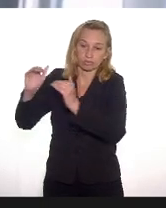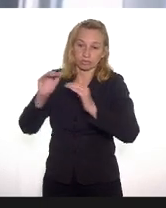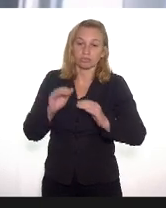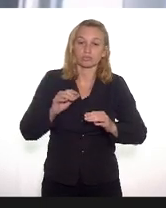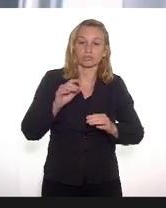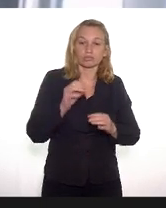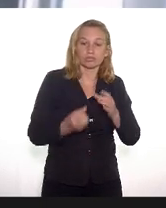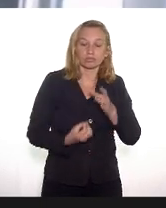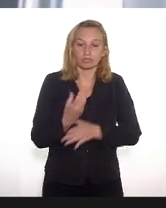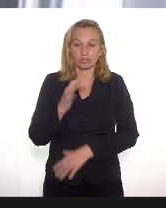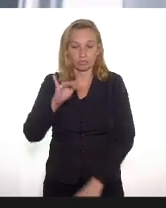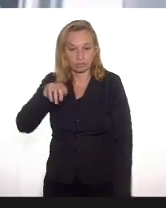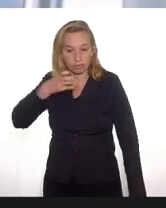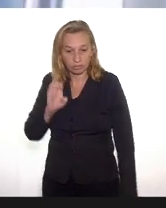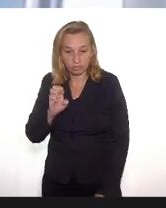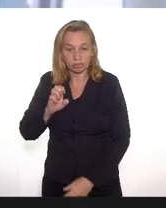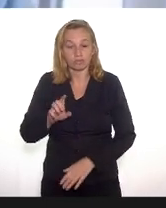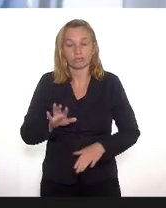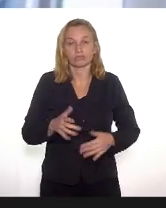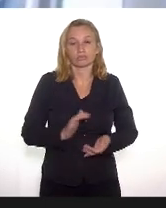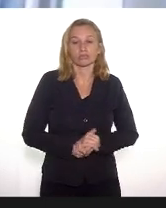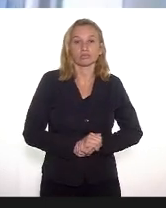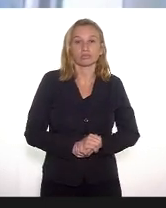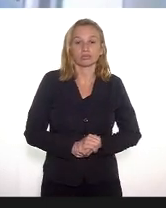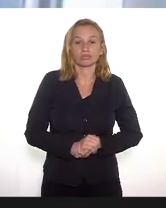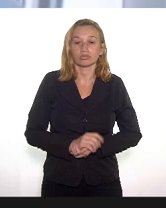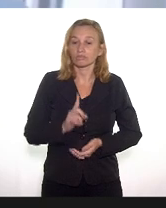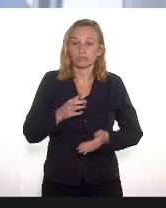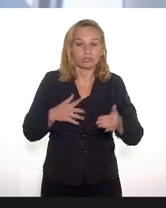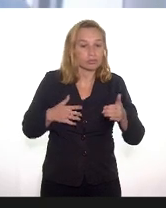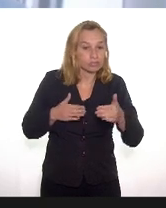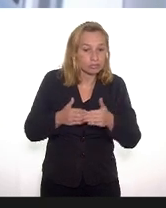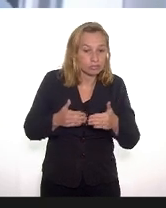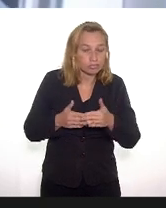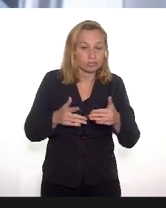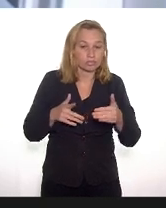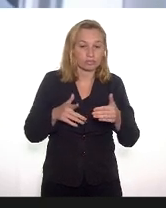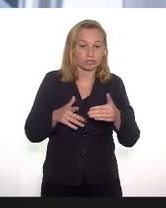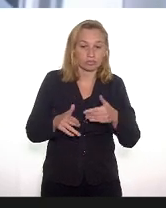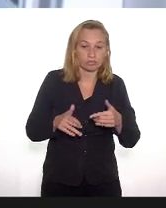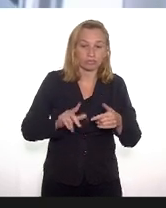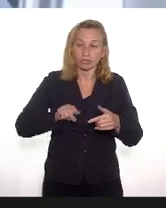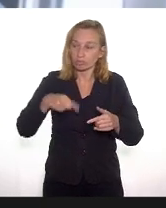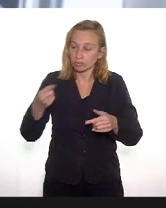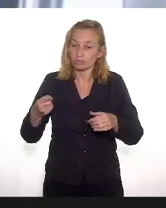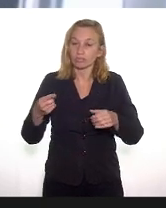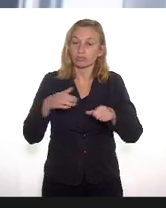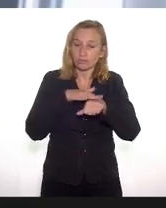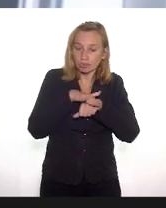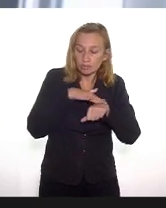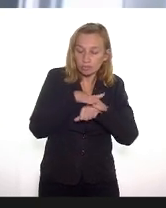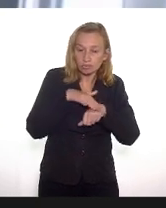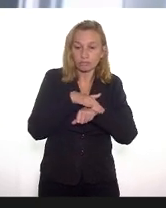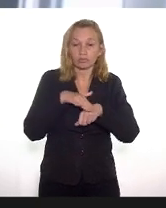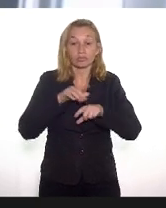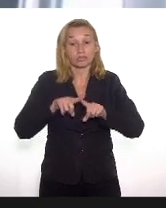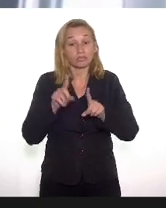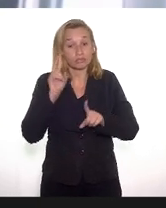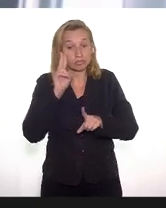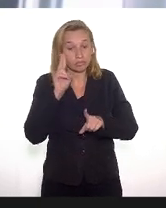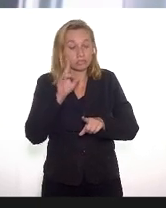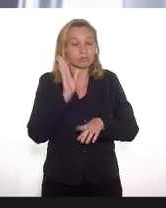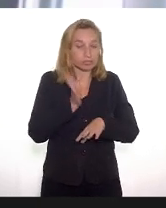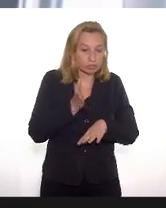Conselho Superior da Fundação CCERG. Então, assim, o que não nos impede de fazer uma outra rodada de conversa, é sempre bom, mas lembrando que já houve